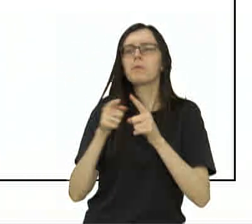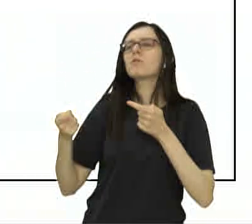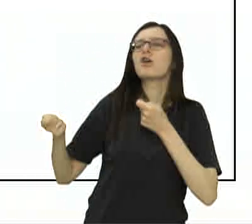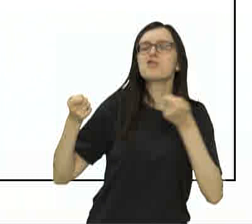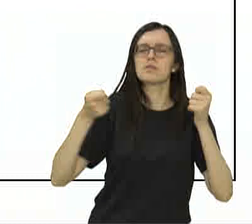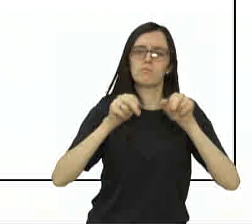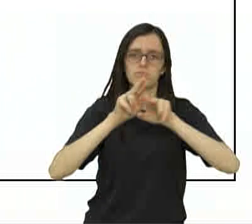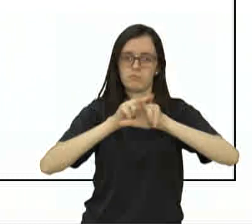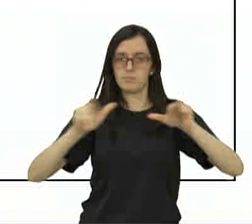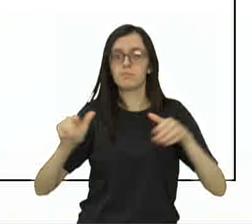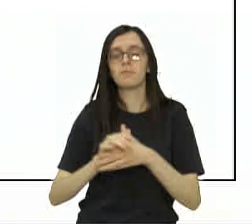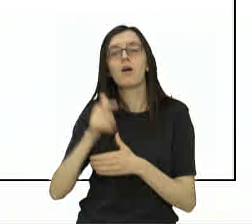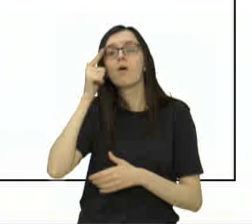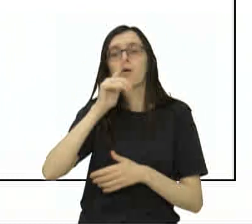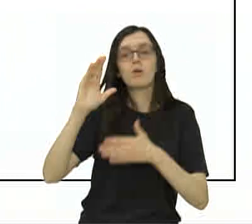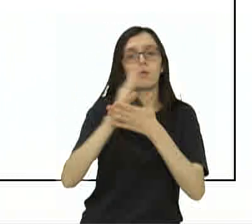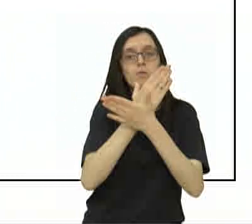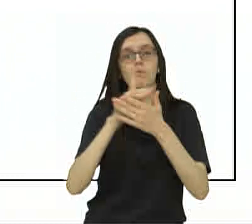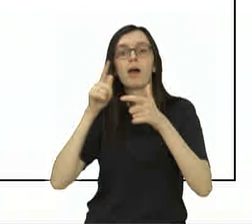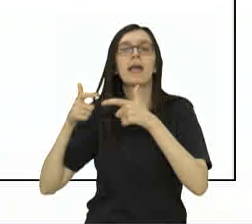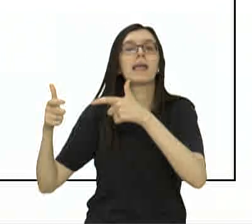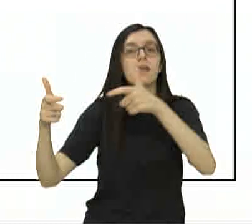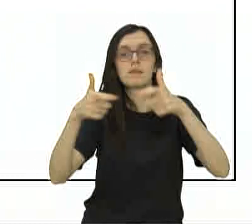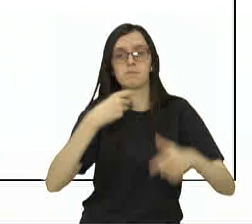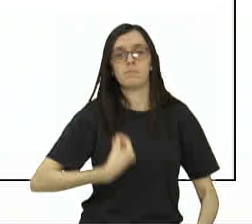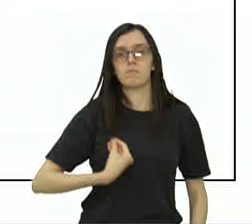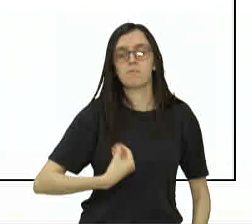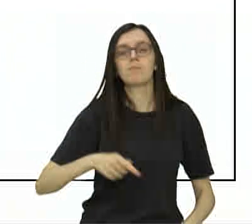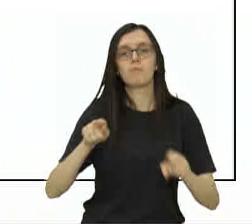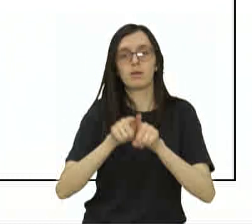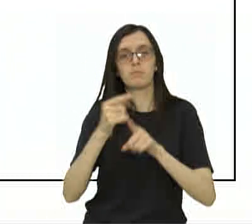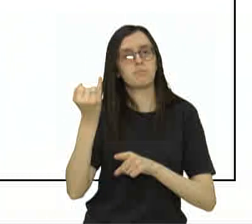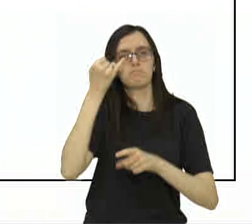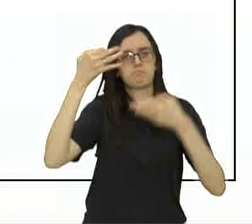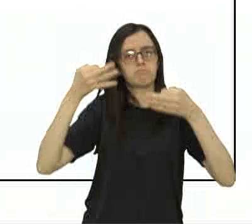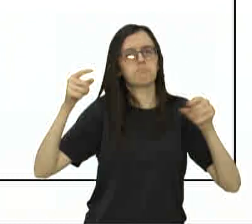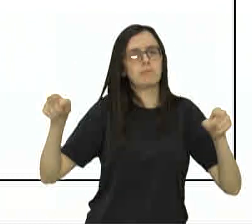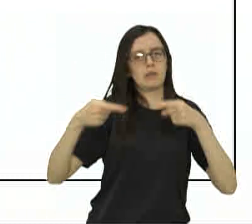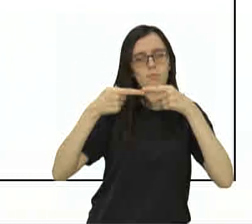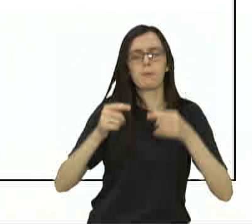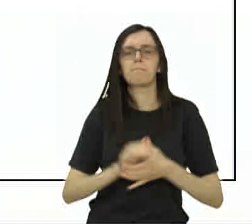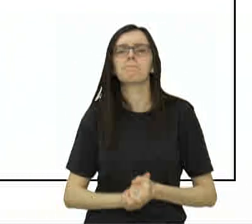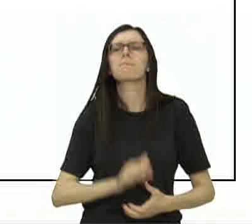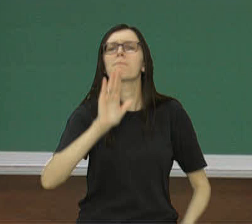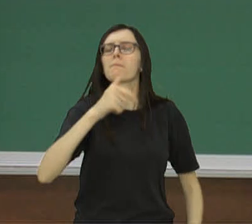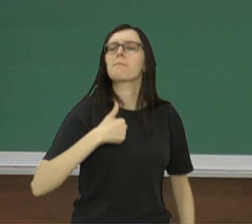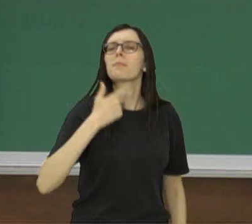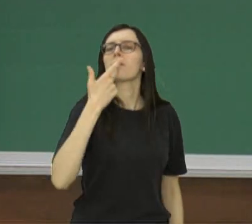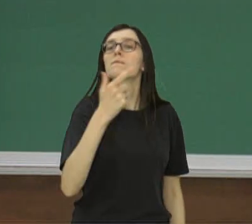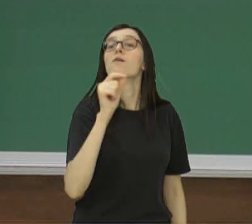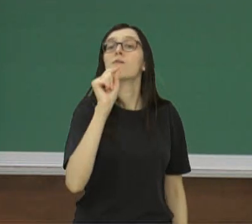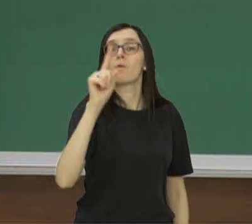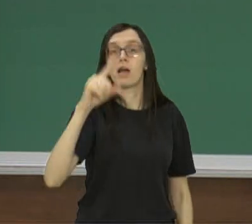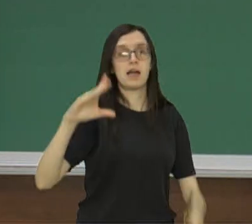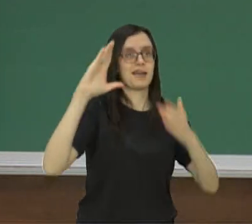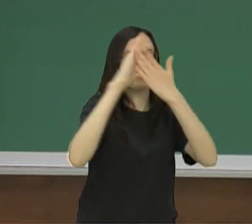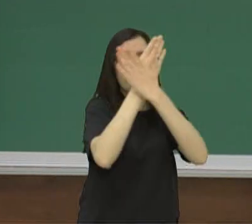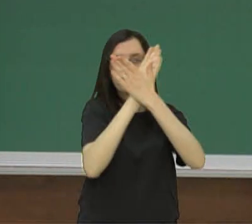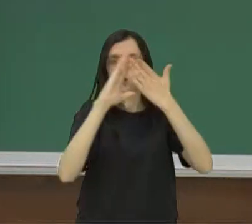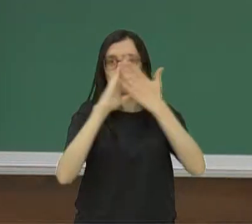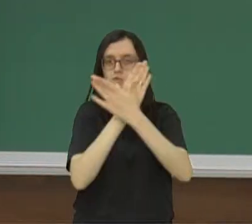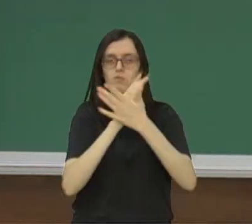outros, capaz de distinguir espaços regionais em escalas adequadas. Então, quando eu falo em divisão